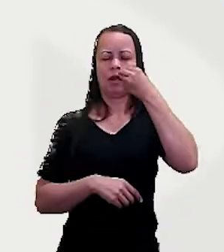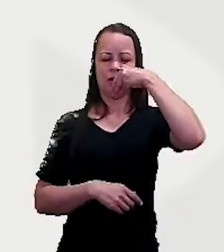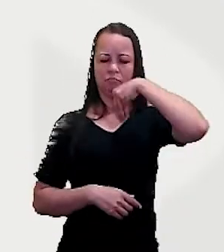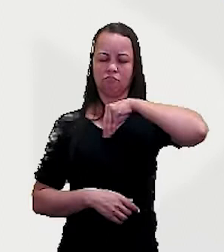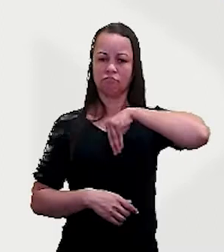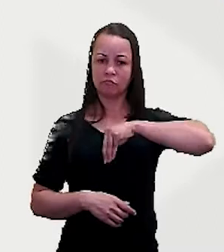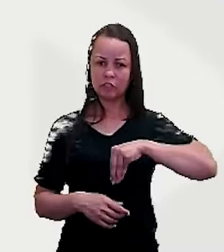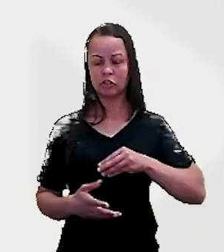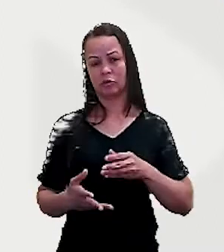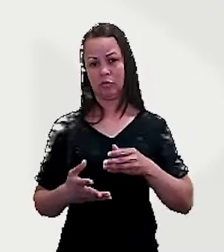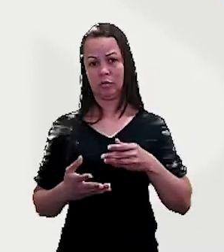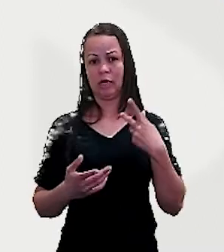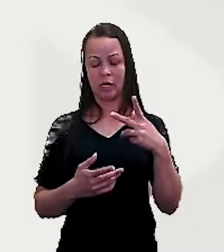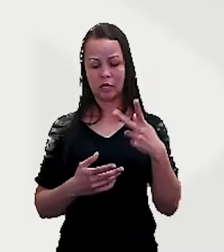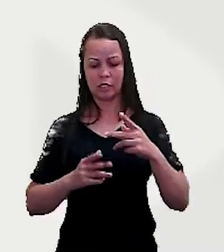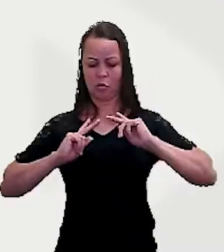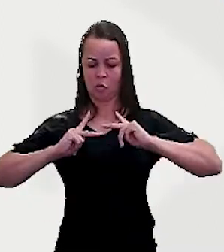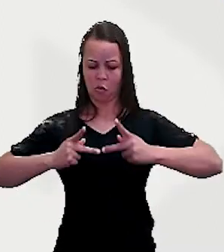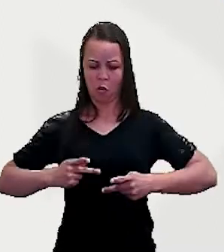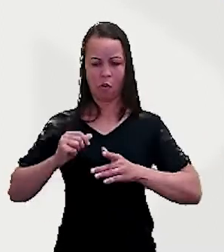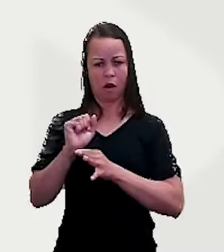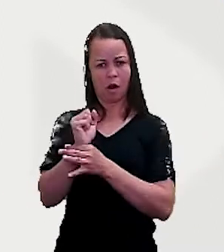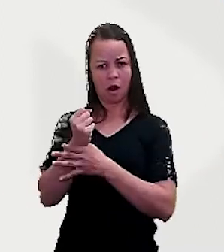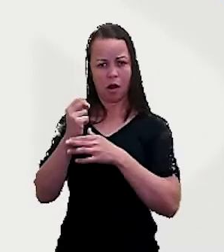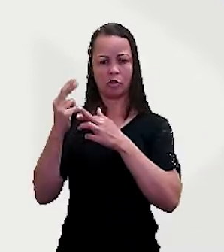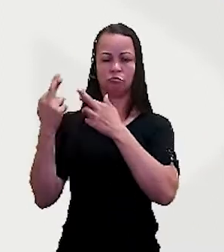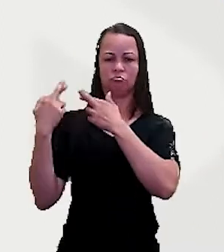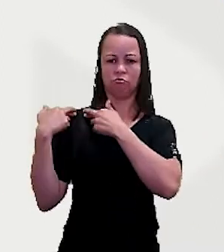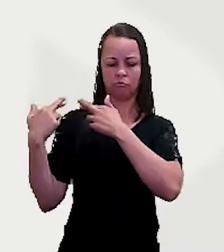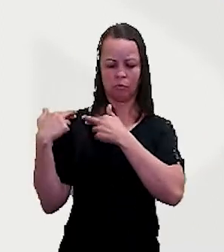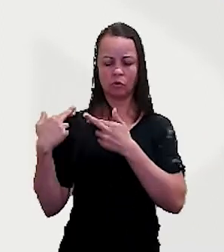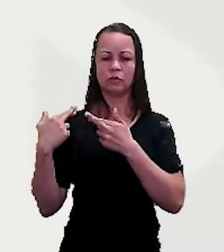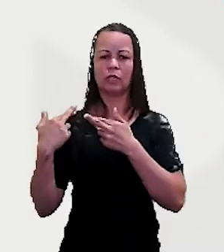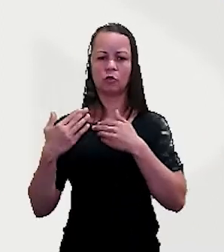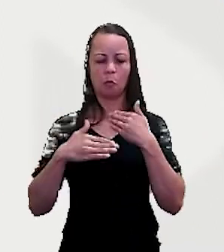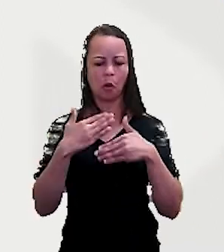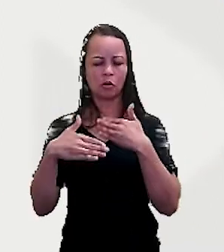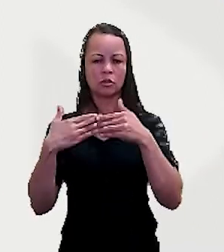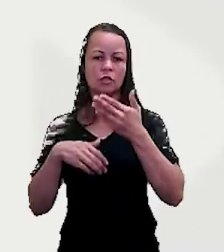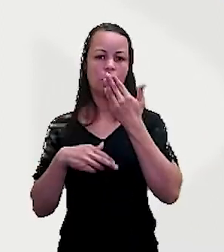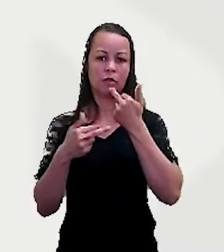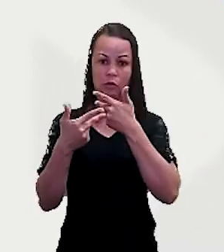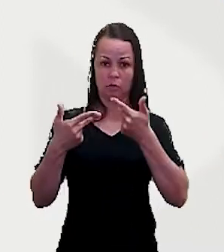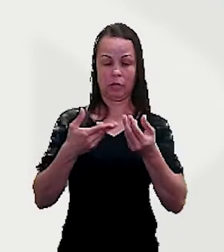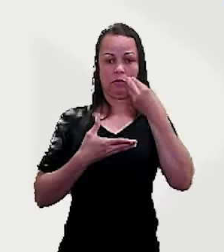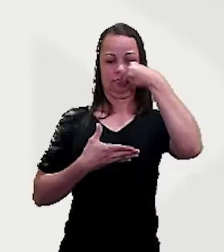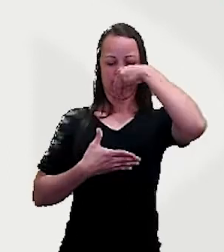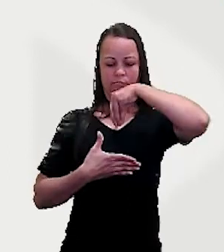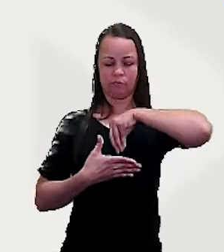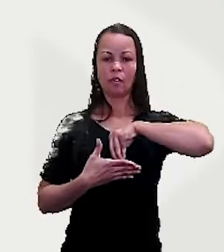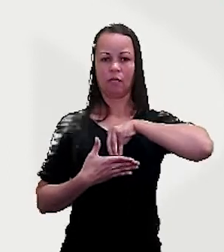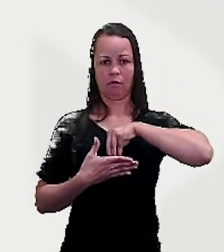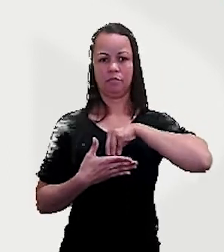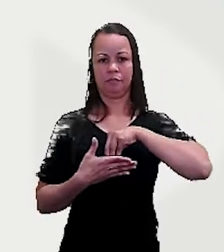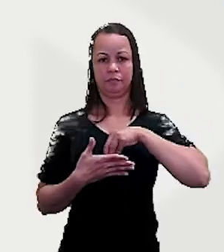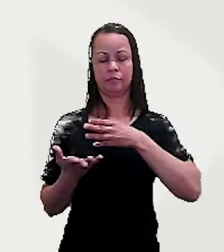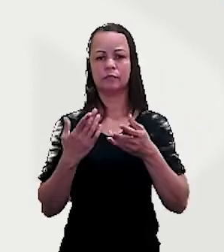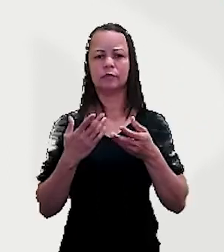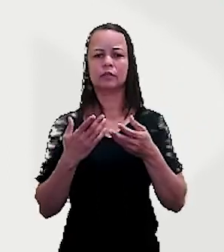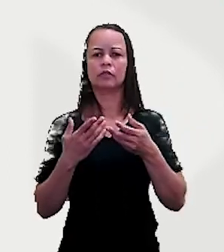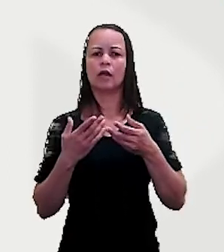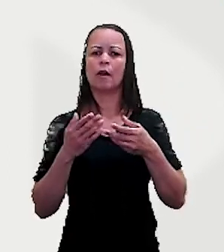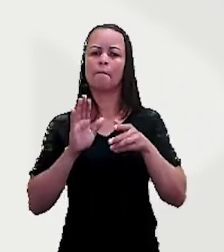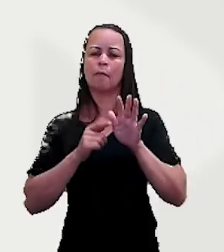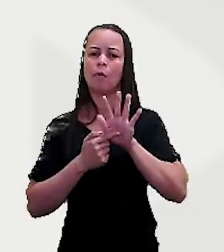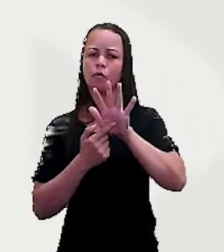humano responsável por garantir o processamento do alimento que é ingerismo, tá? Promovendo